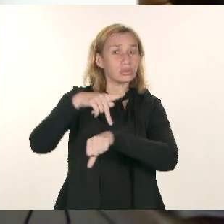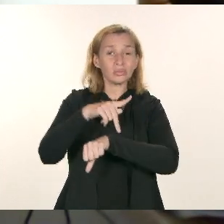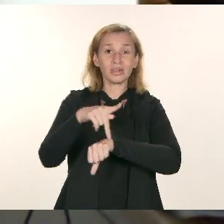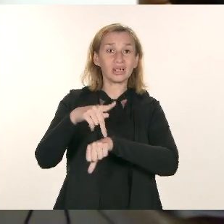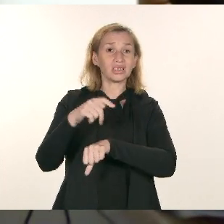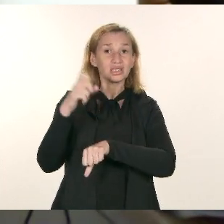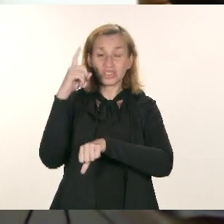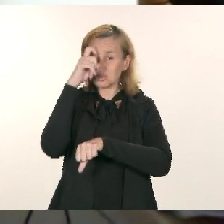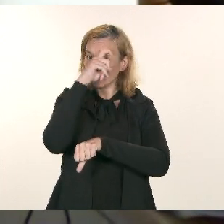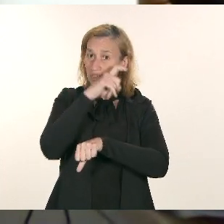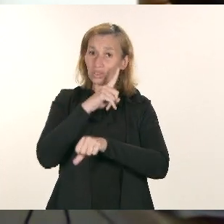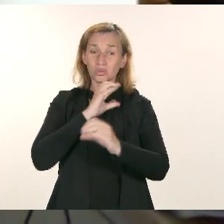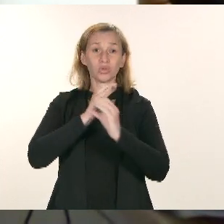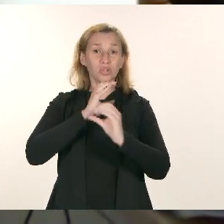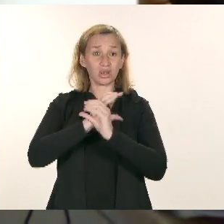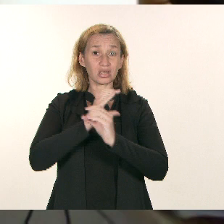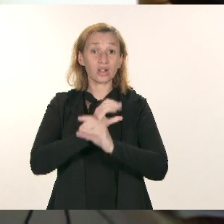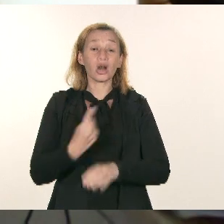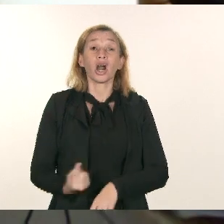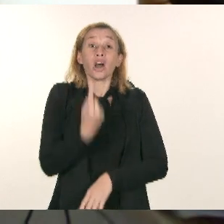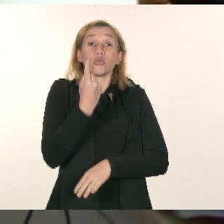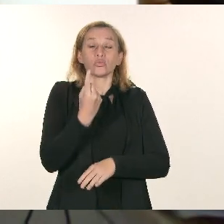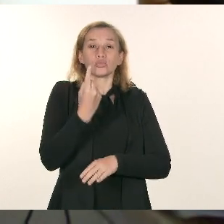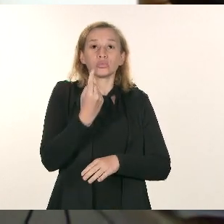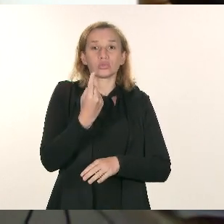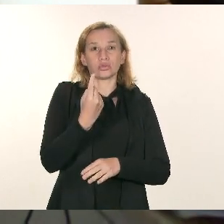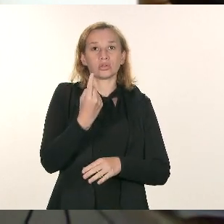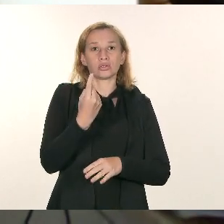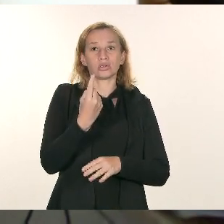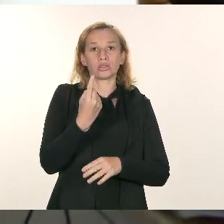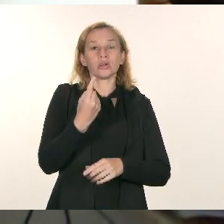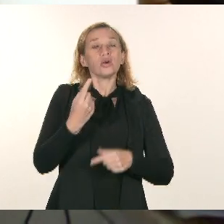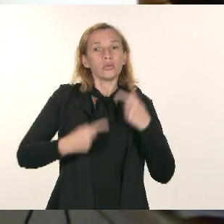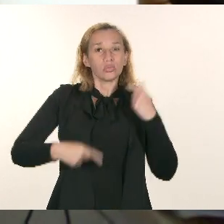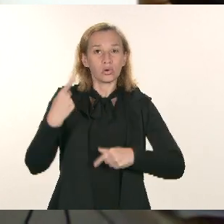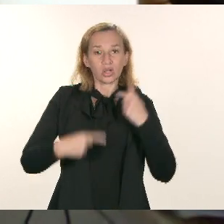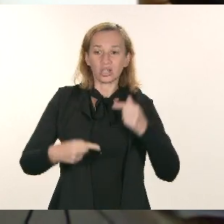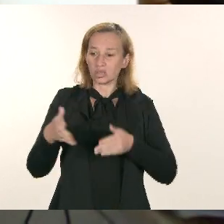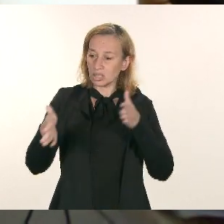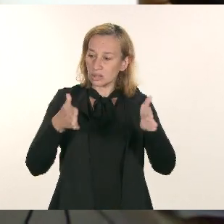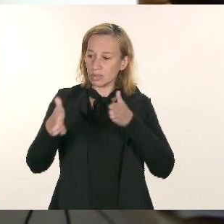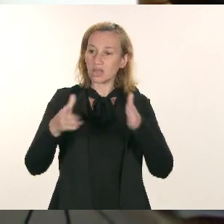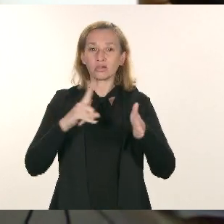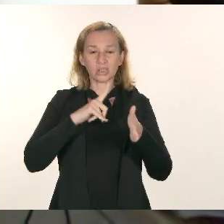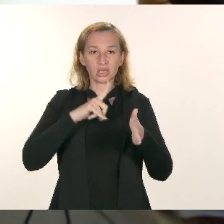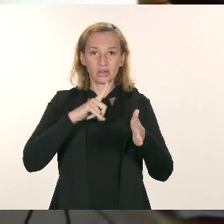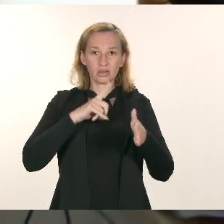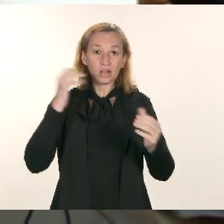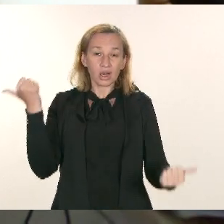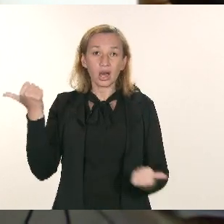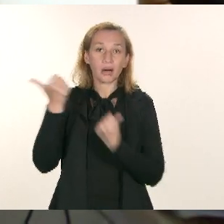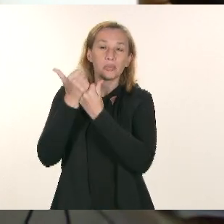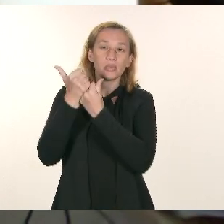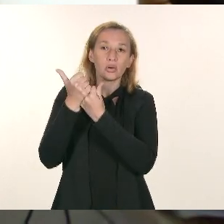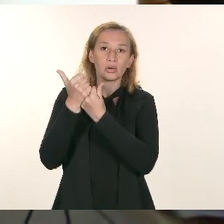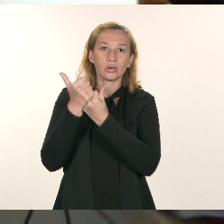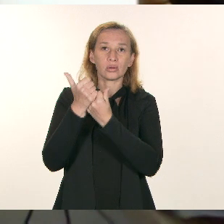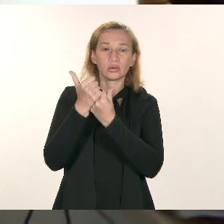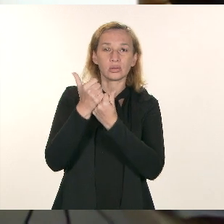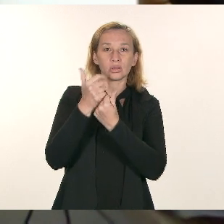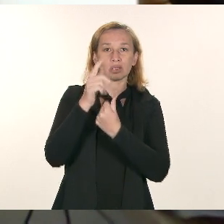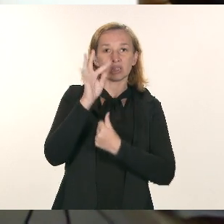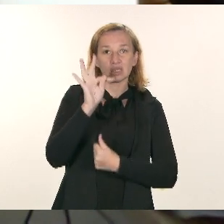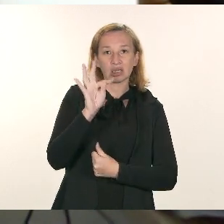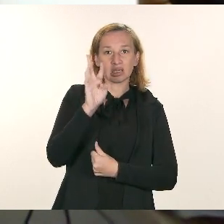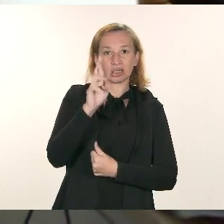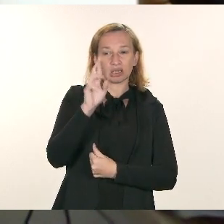política de relação exterior que teve nesse período foi de apoio ao Trump. A